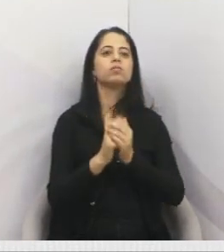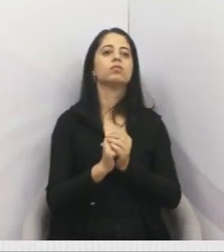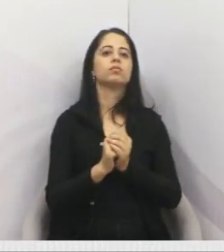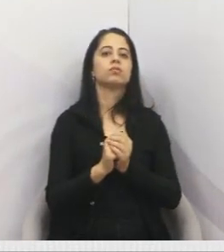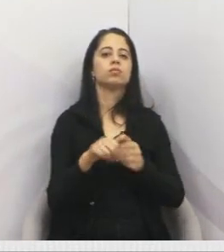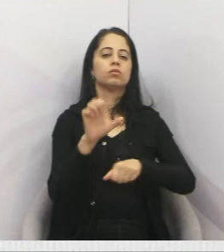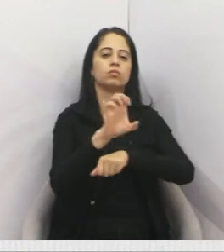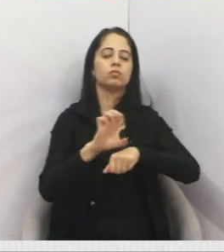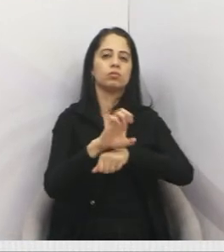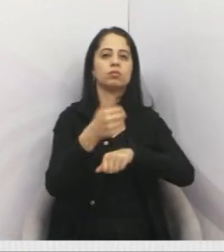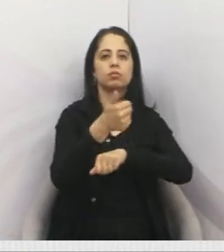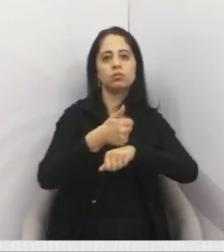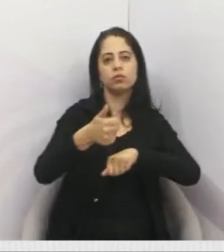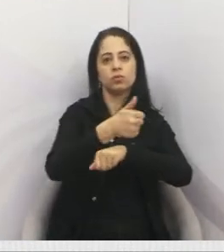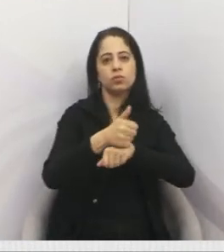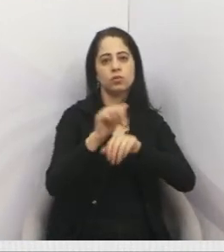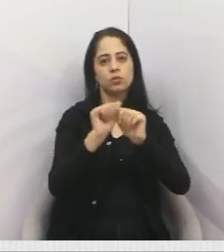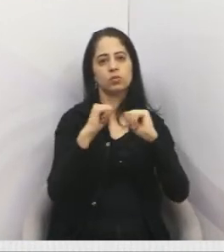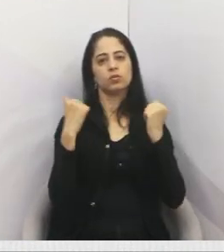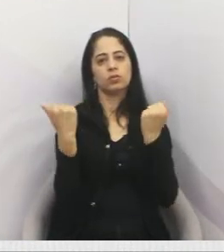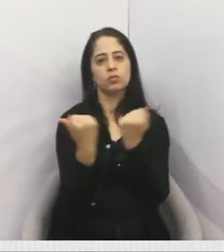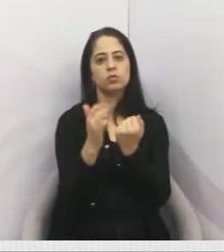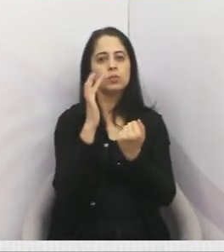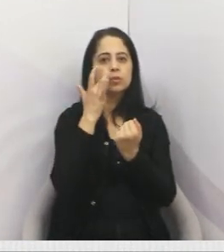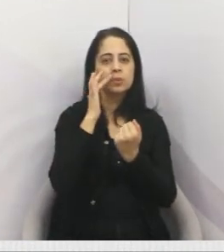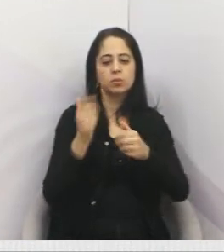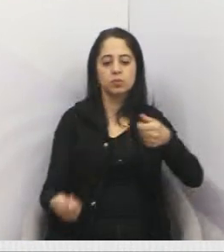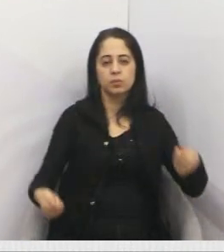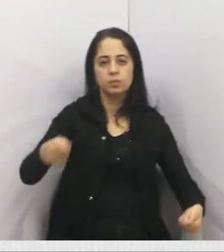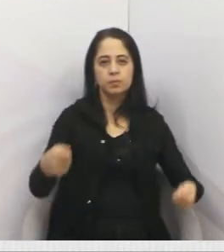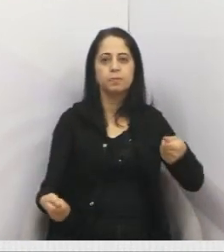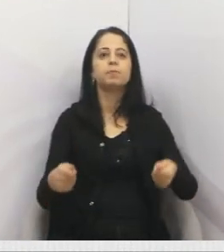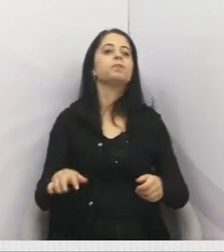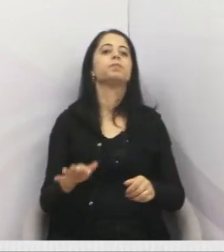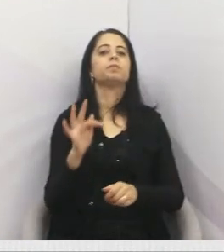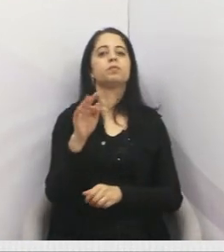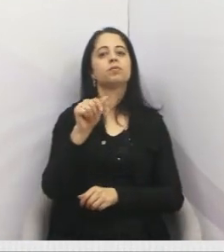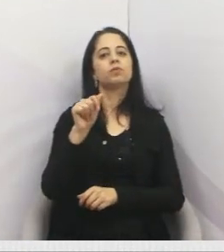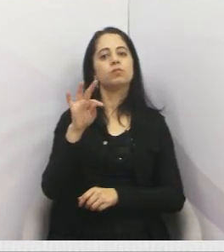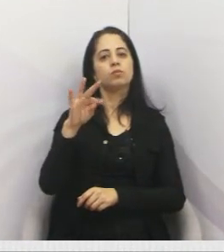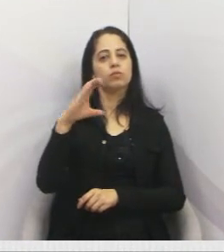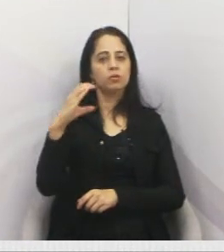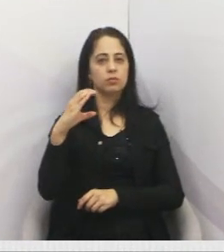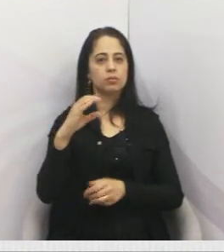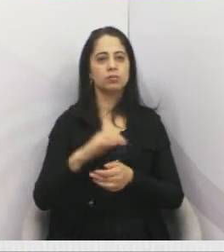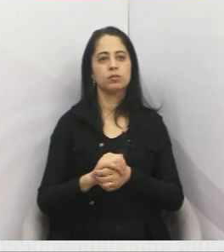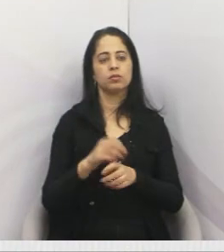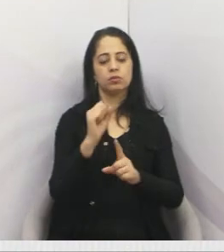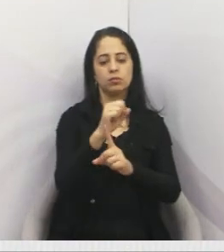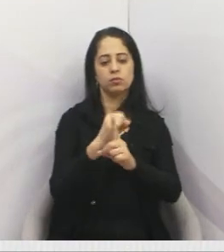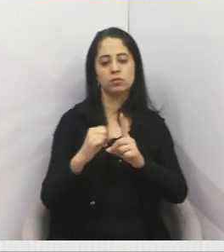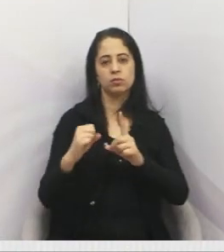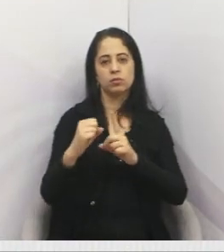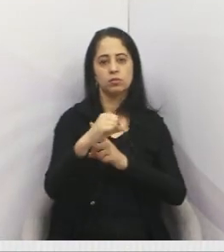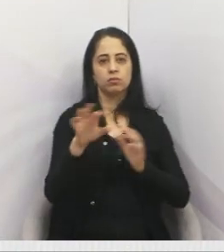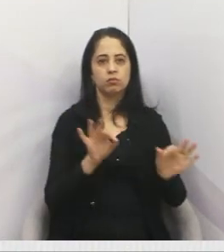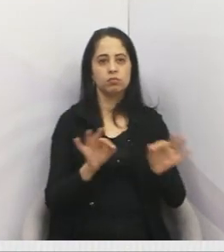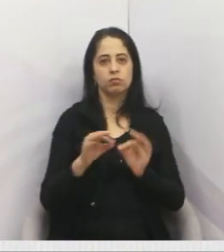entidades profissionais, Associação das Empresas de Mineração, entidades acadêmicas, FATEC e Organização da Sociedade Civil,